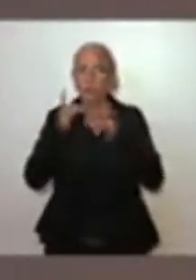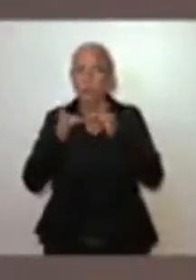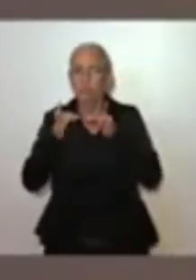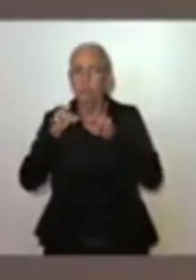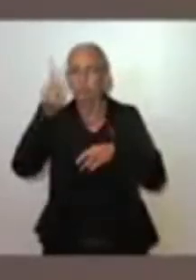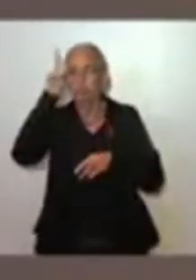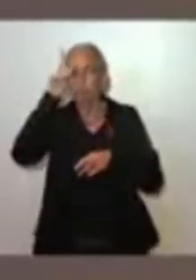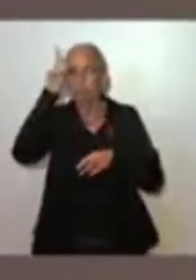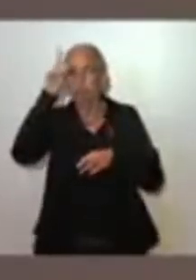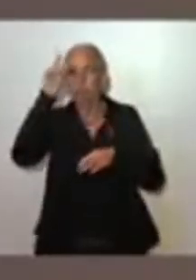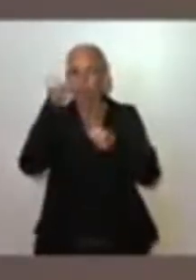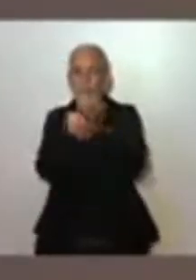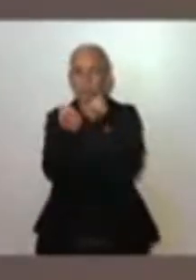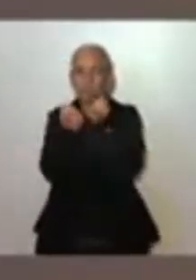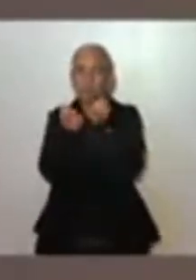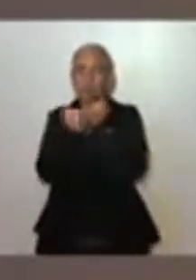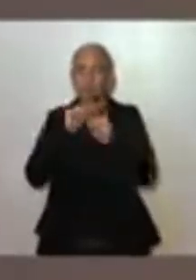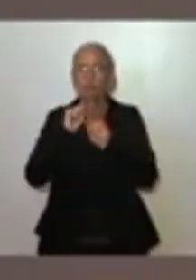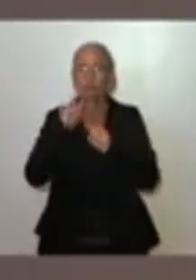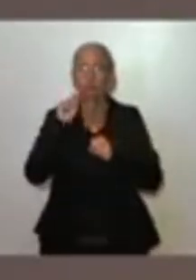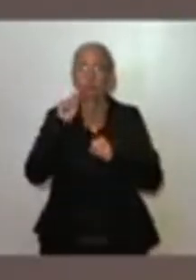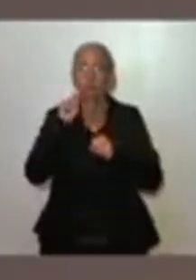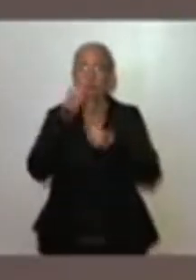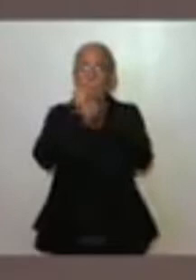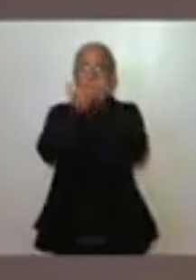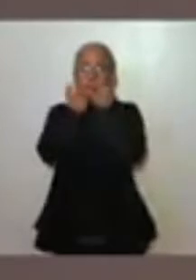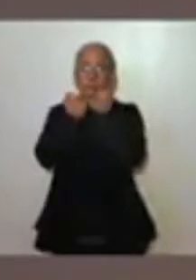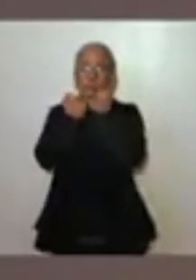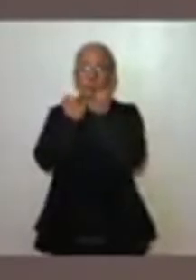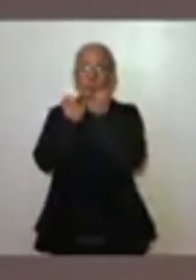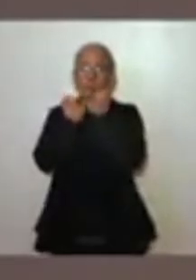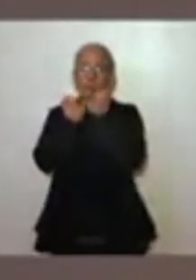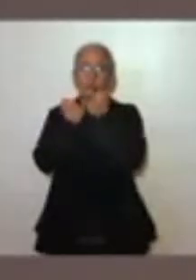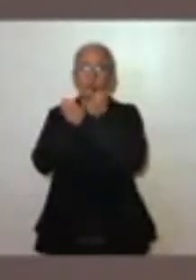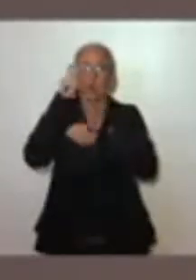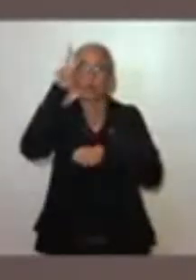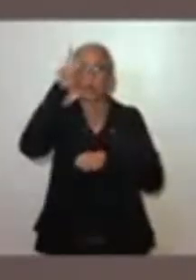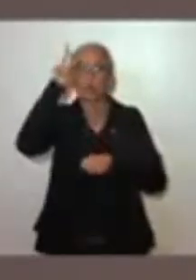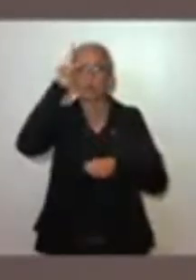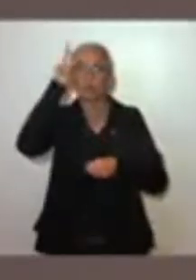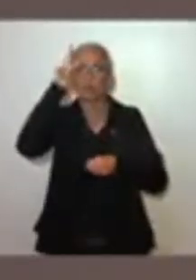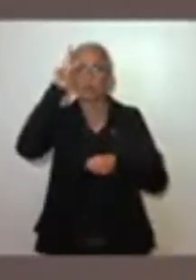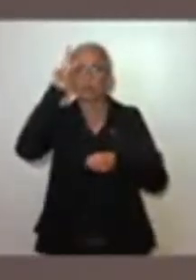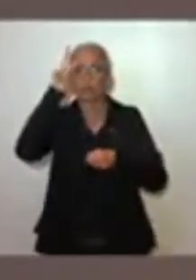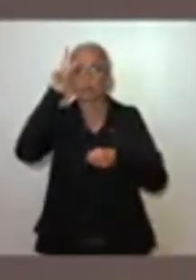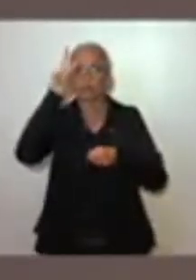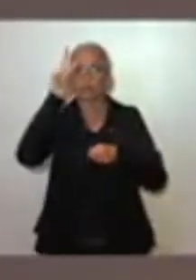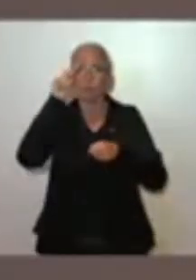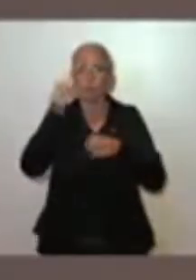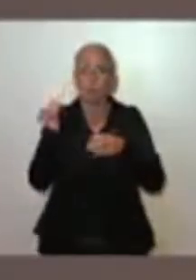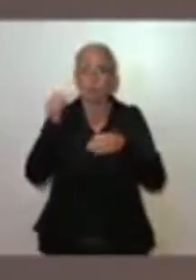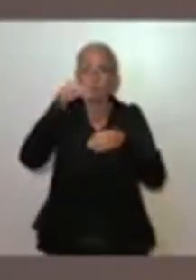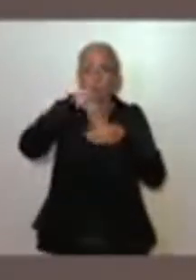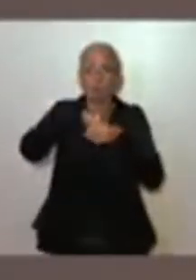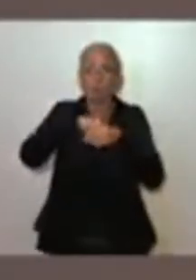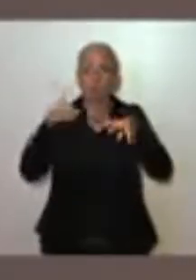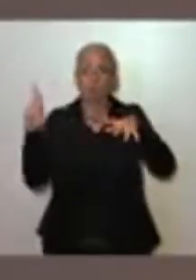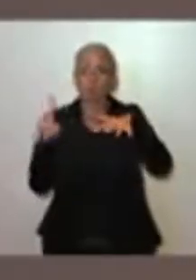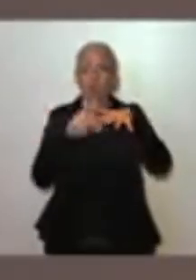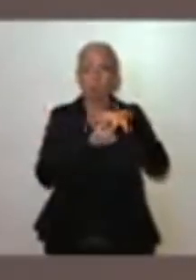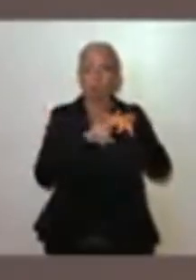escravidão para reparar a injustiça Histórica de uma abolição sem integração dos escravos a